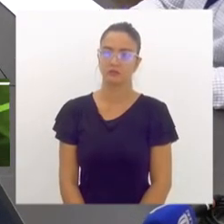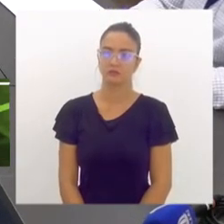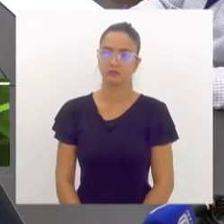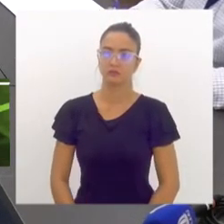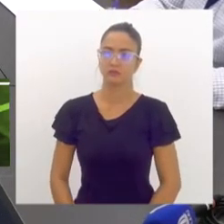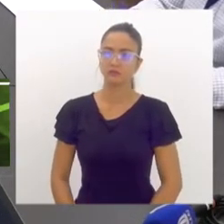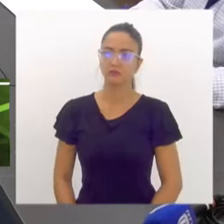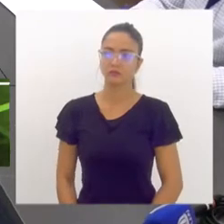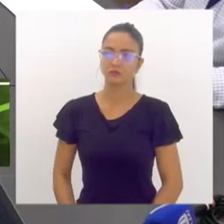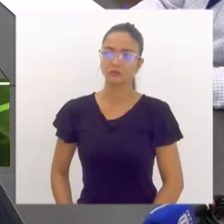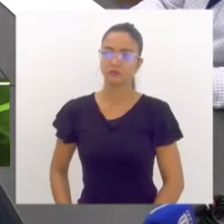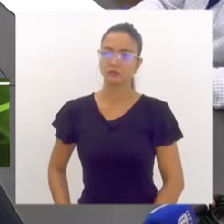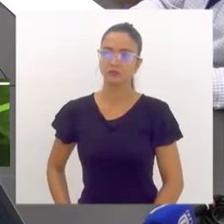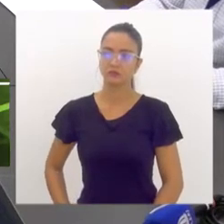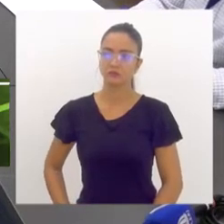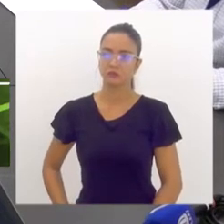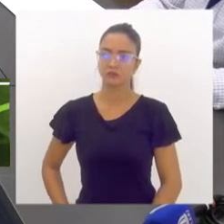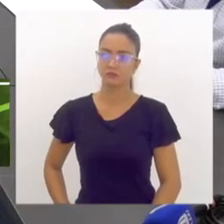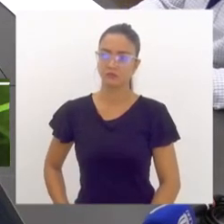Andréia.